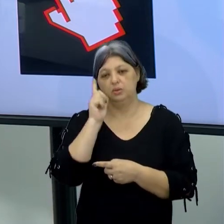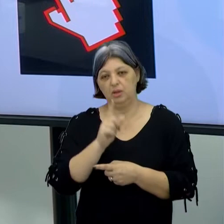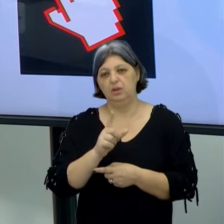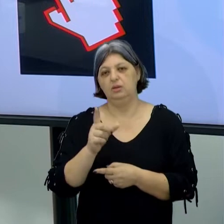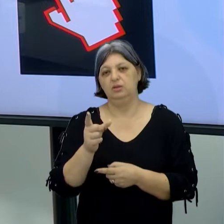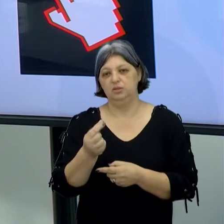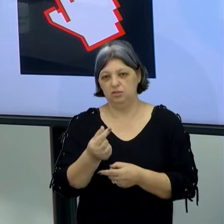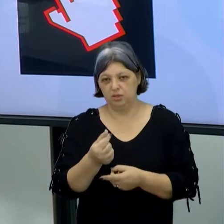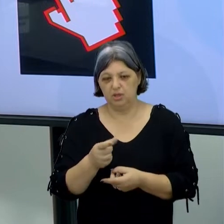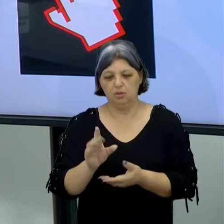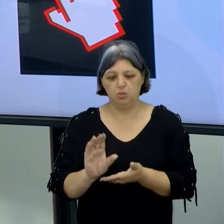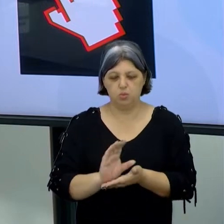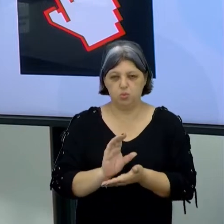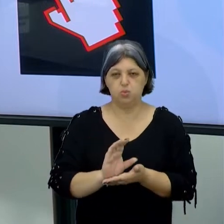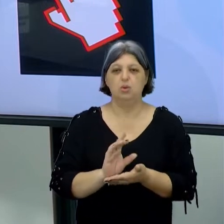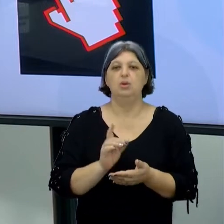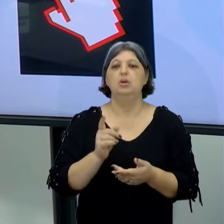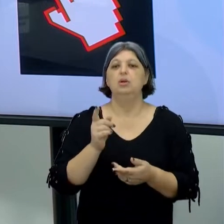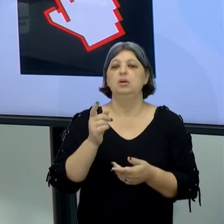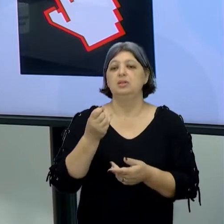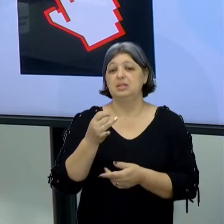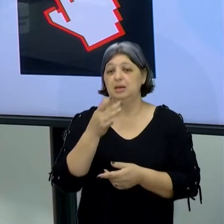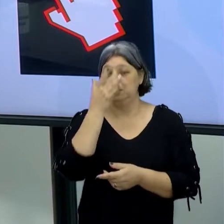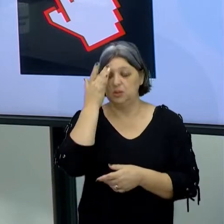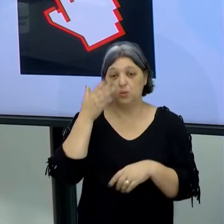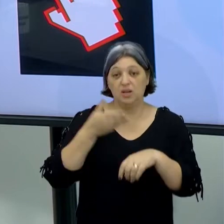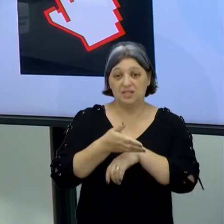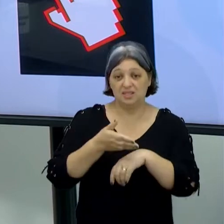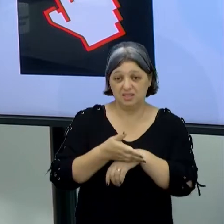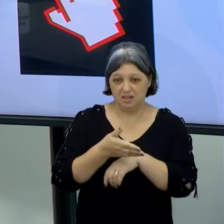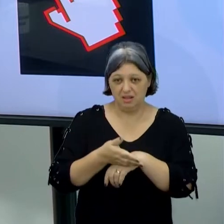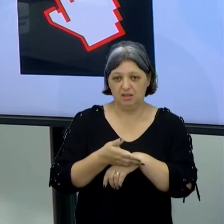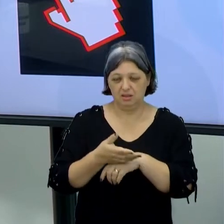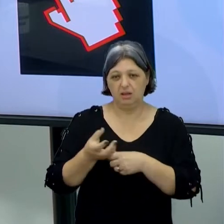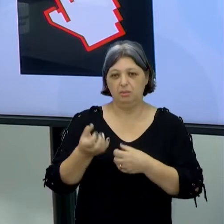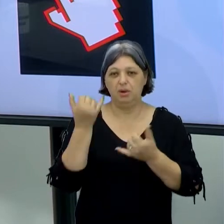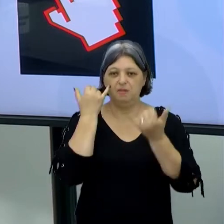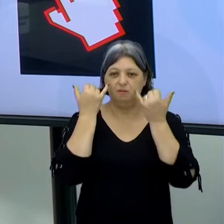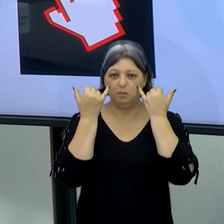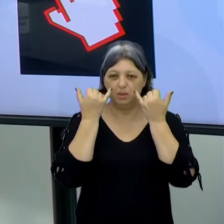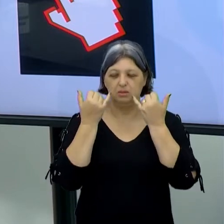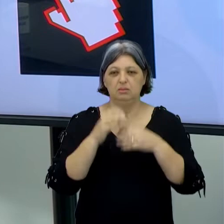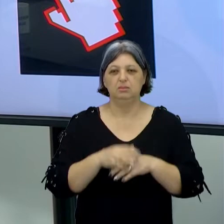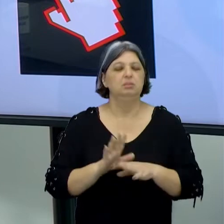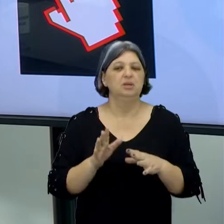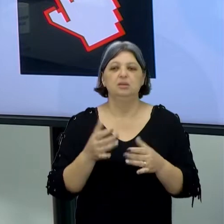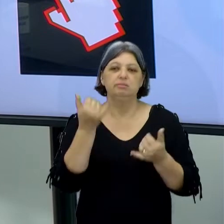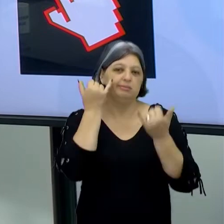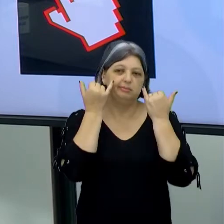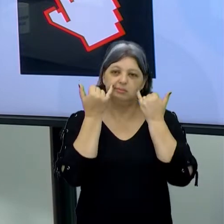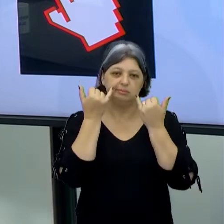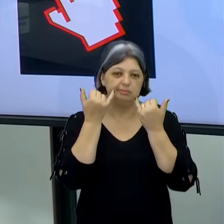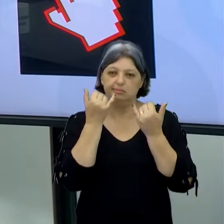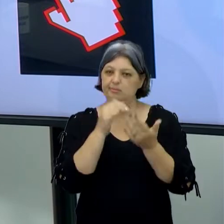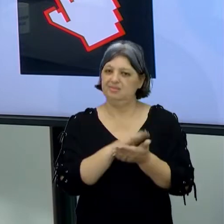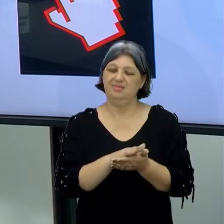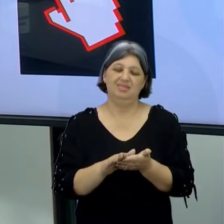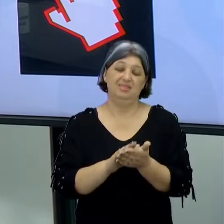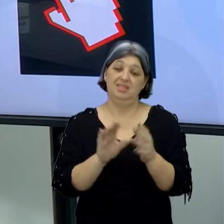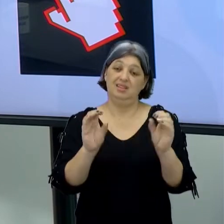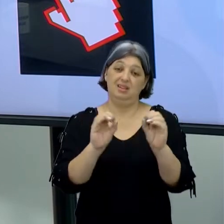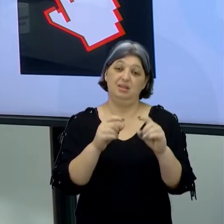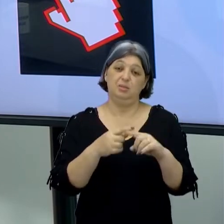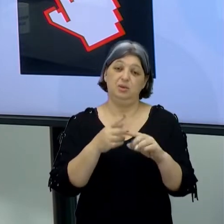faz um clickbait, você clica lá e ele vai ter muito acesso, vai gerar muita informação ali. Mas ele não vai te dar informação nenhuma, porque no final ele